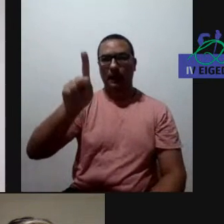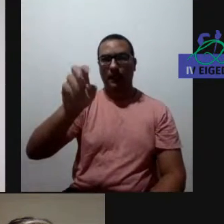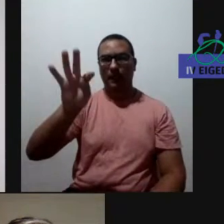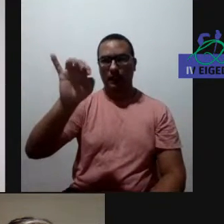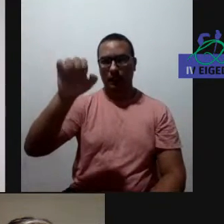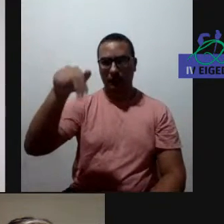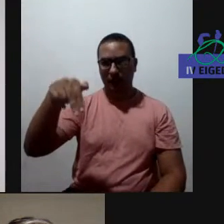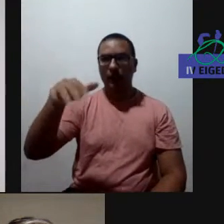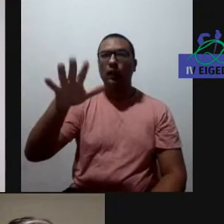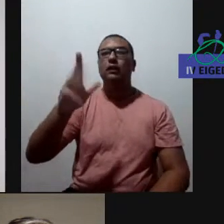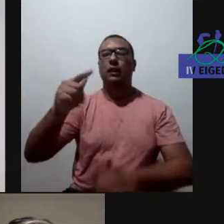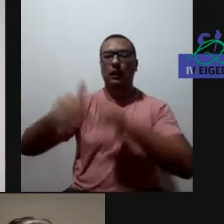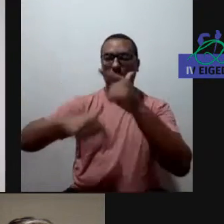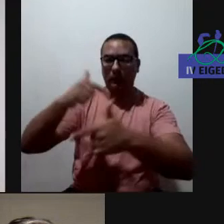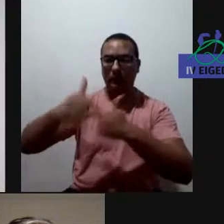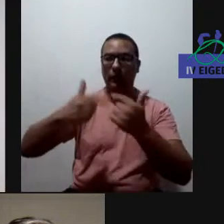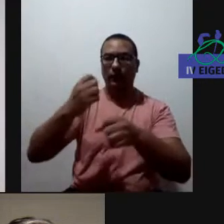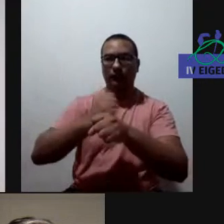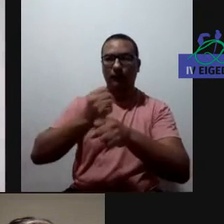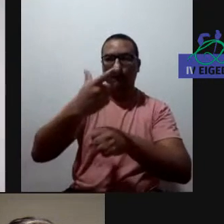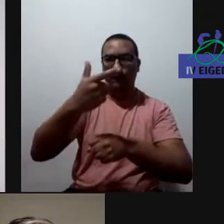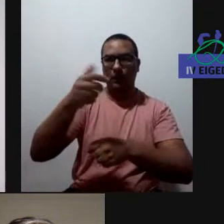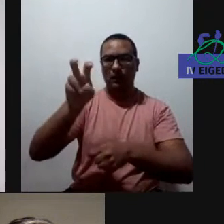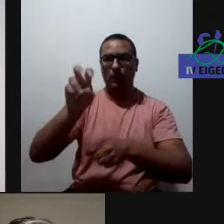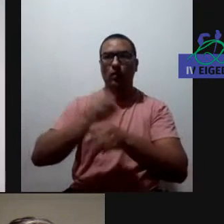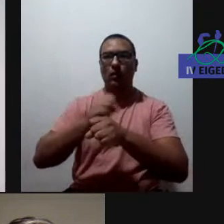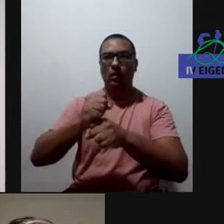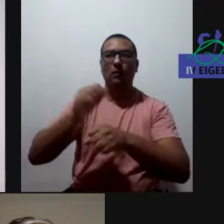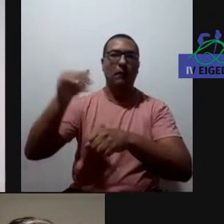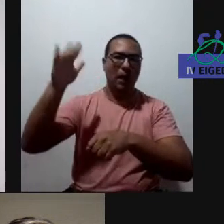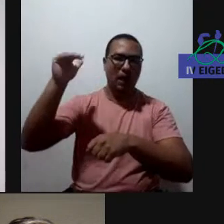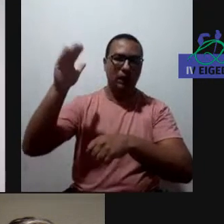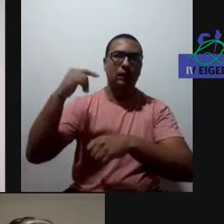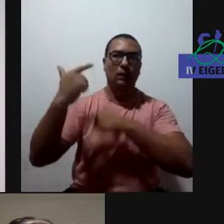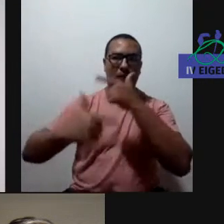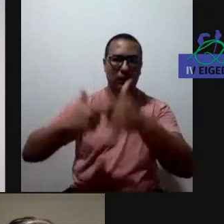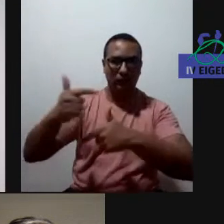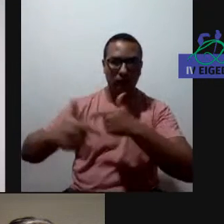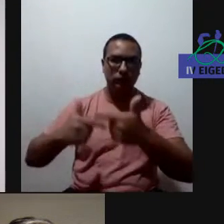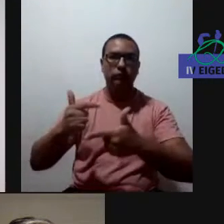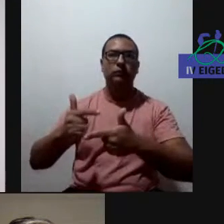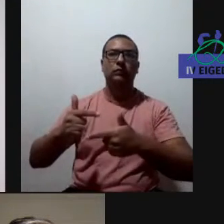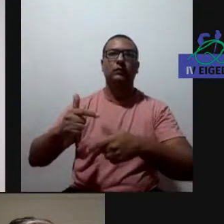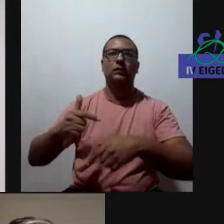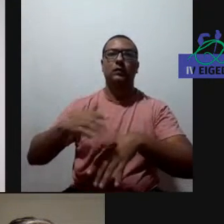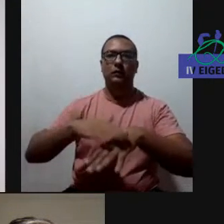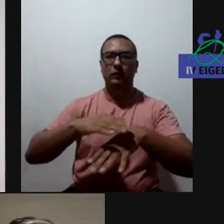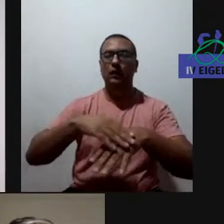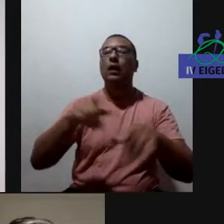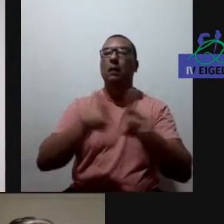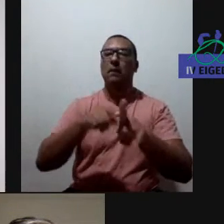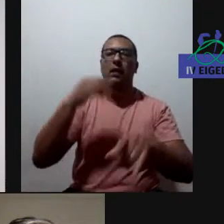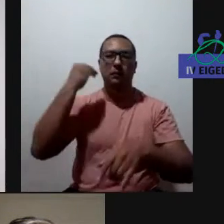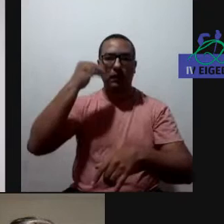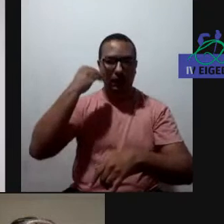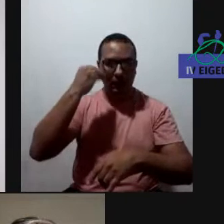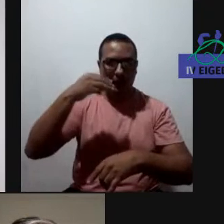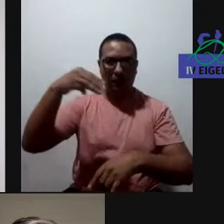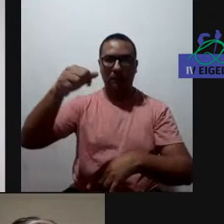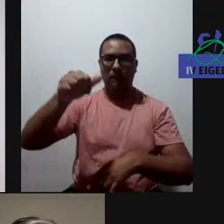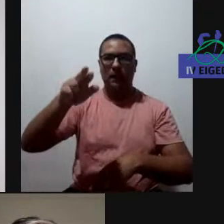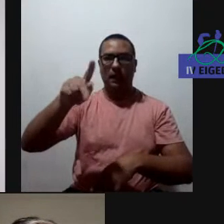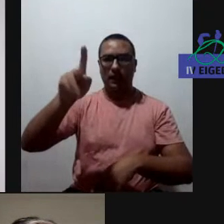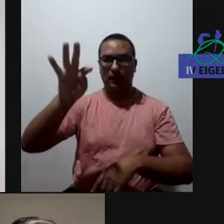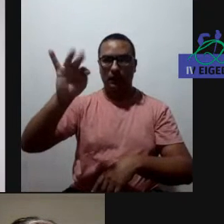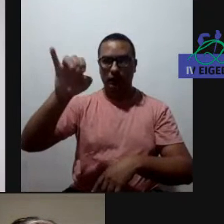25 anos no mercado de automação industrial, além de ter vasta experiência em marketing e venda de